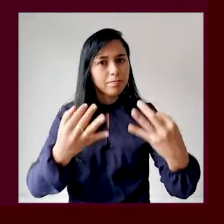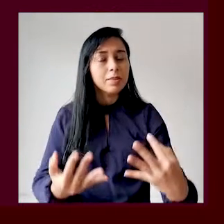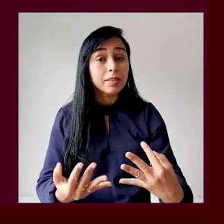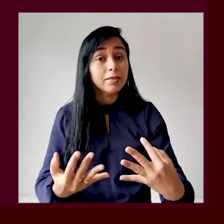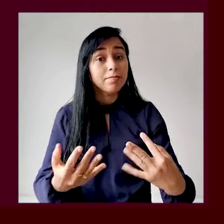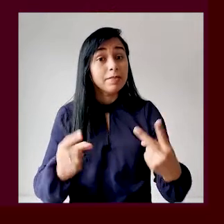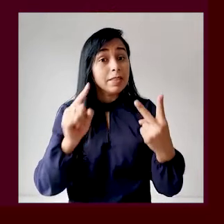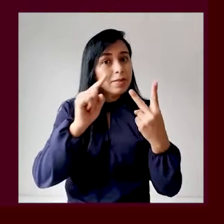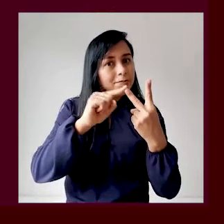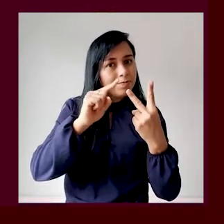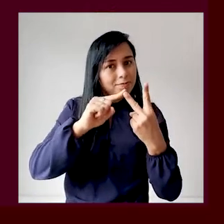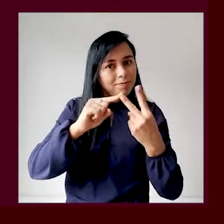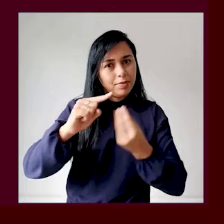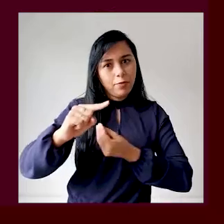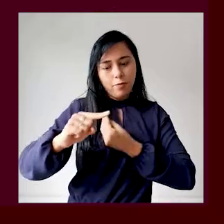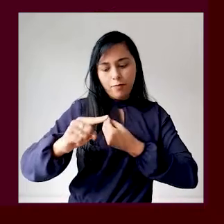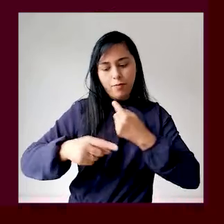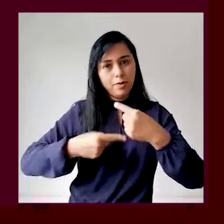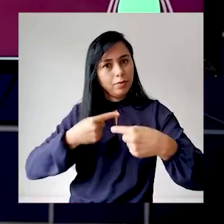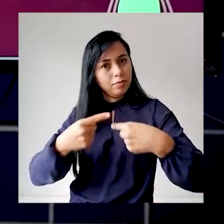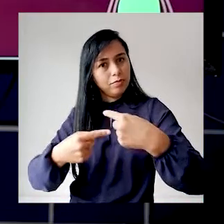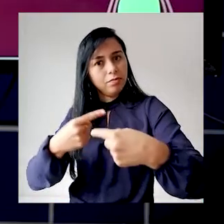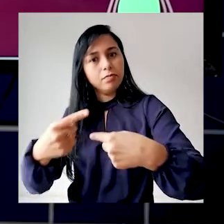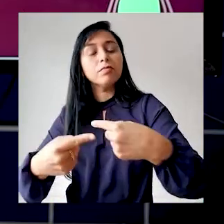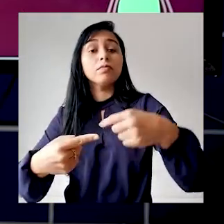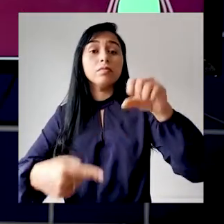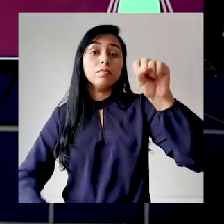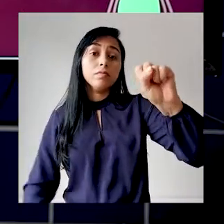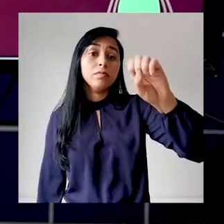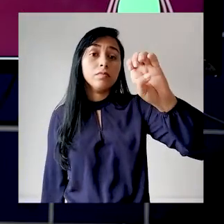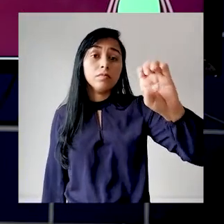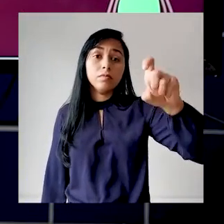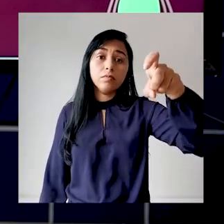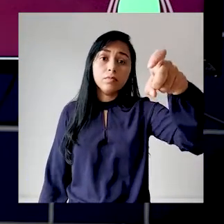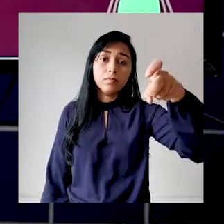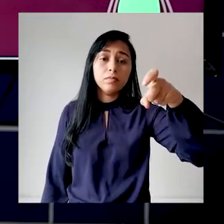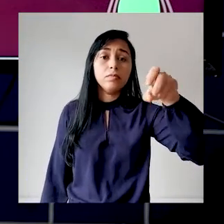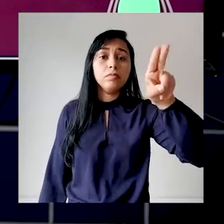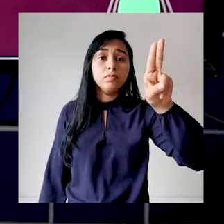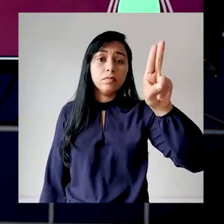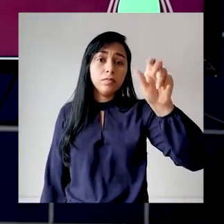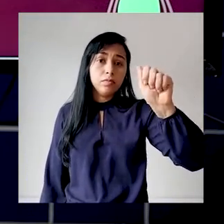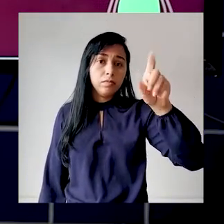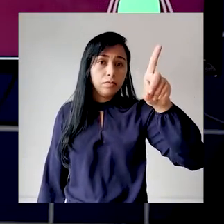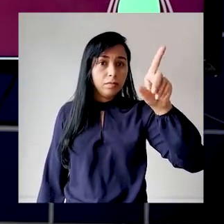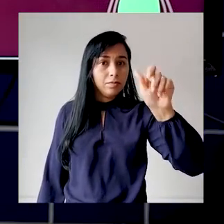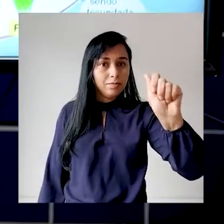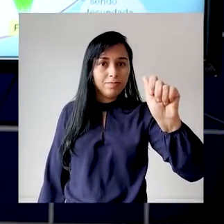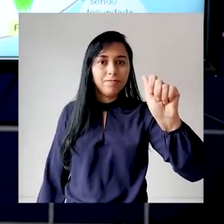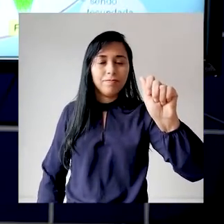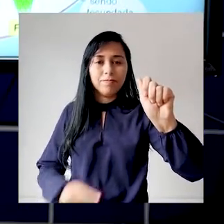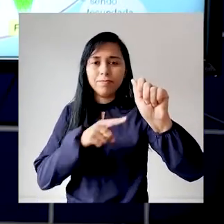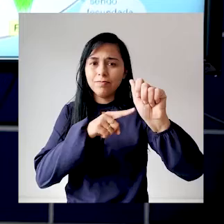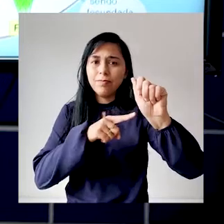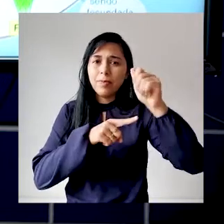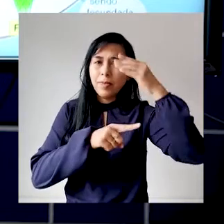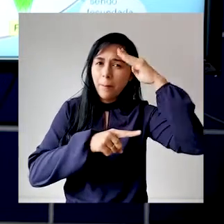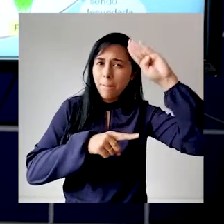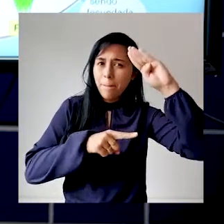falaremos sobre o outro tipo de reprodução, a reprodução sexuada.